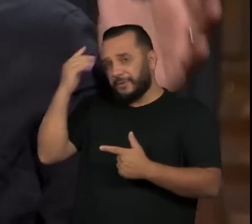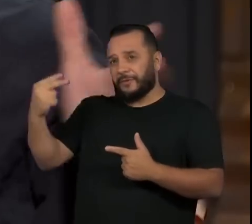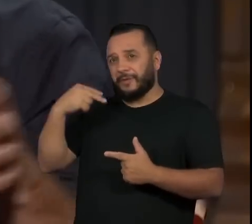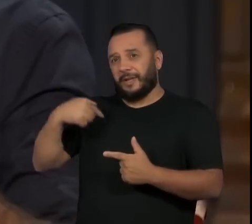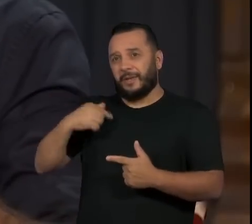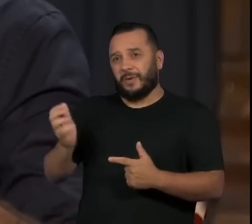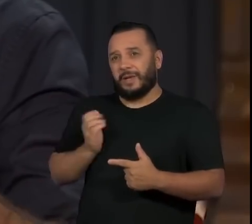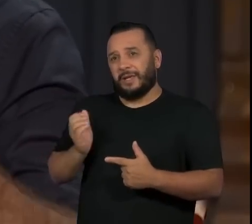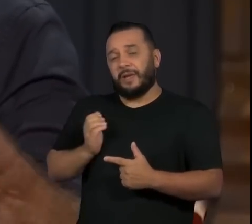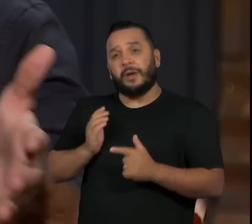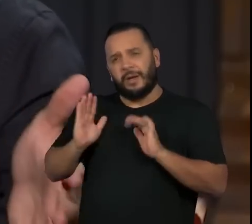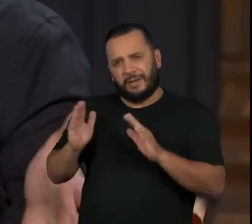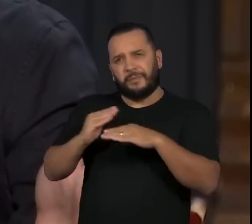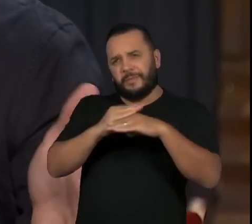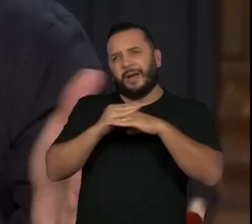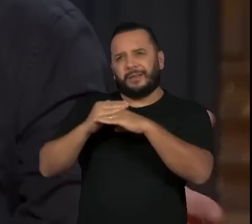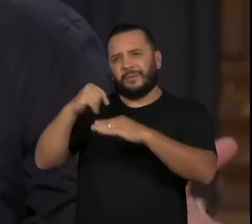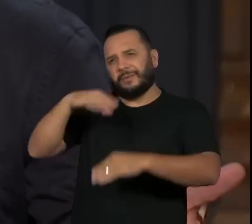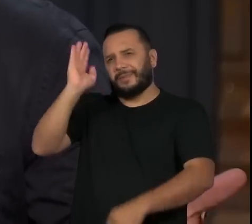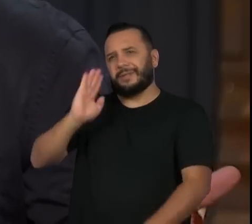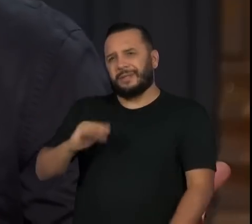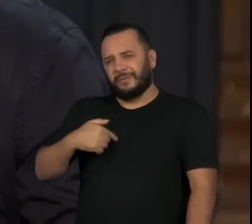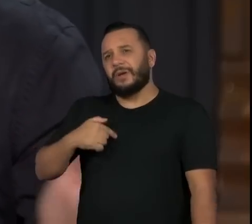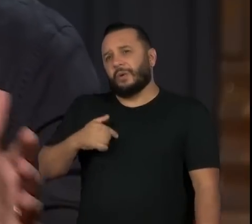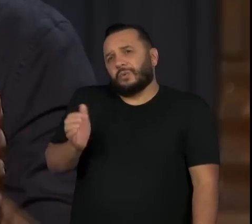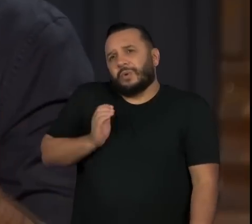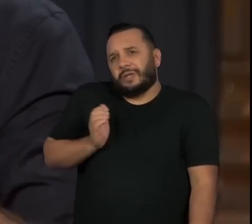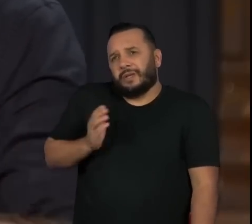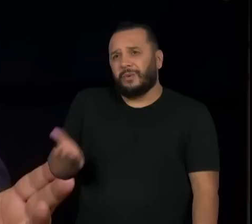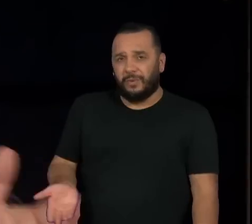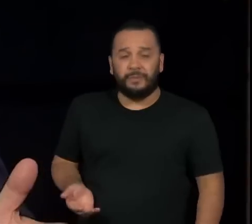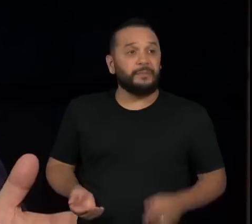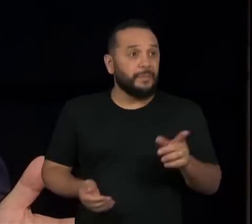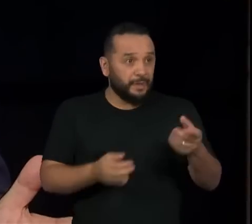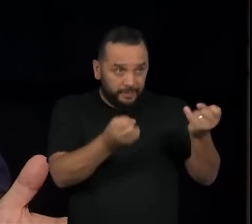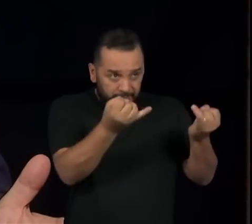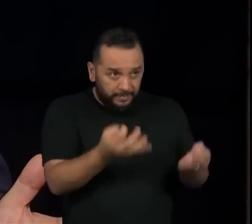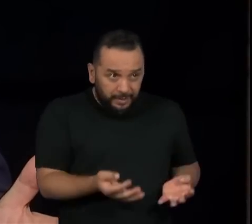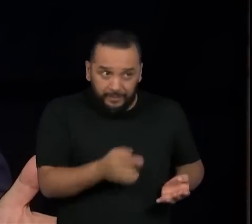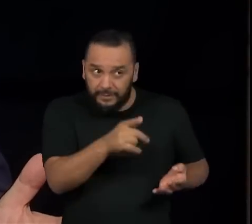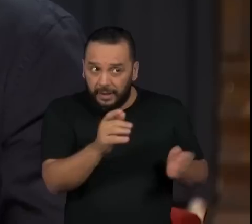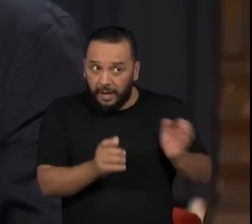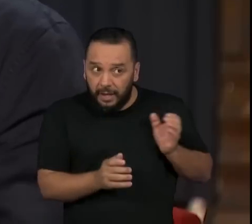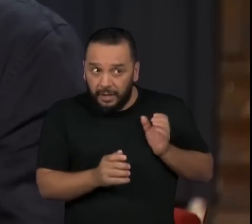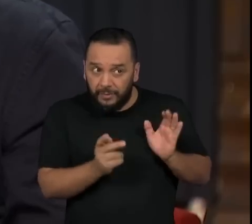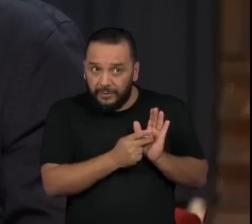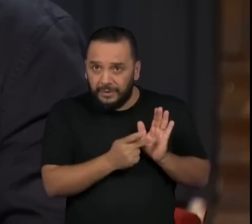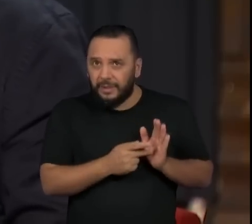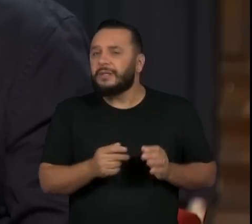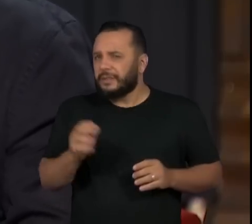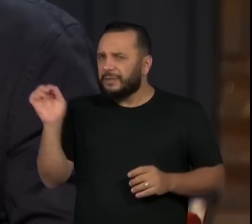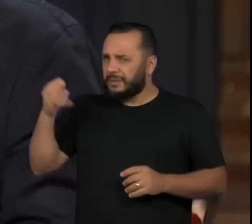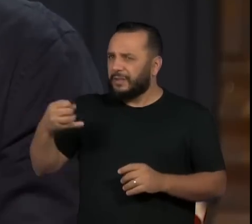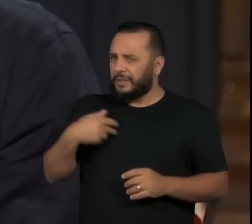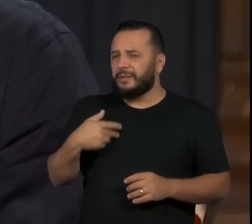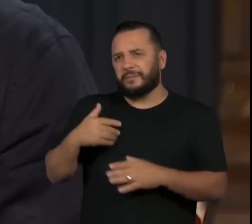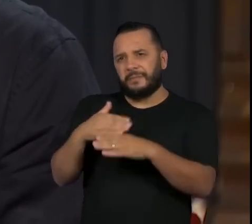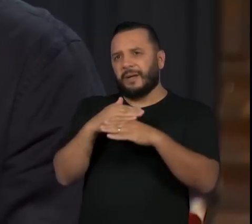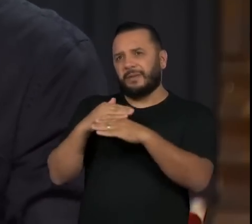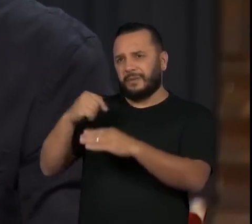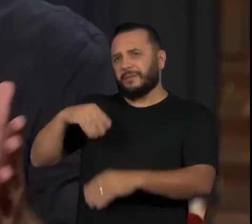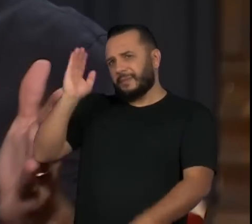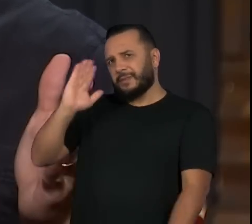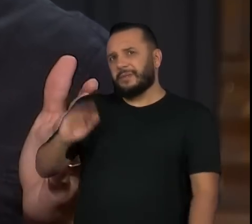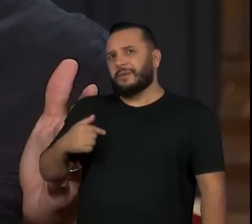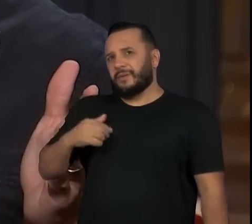para padrões brasileiros, eu sou rico para os padrões brasileiros. Mas me conta, você é ou não é rico? Não tenho a menor dúvida que para os padrões brasileiros eu sou rico.